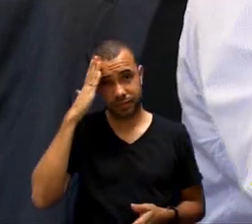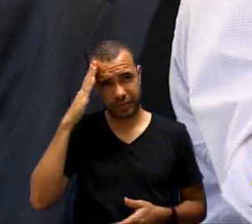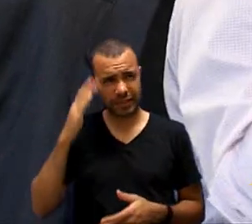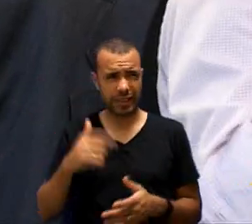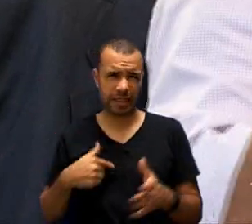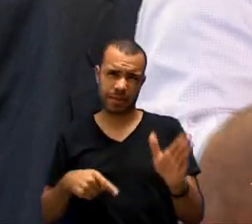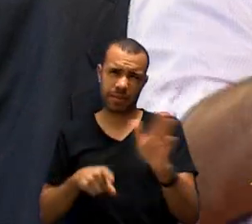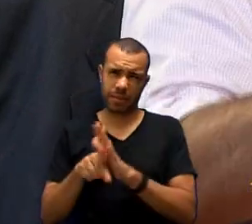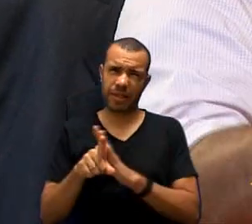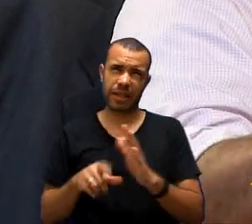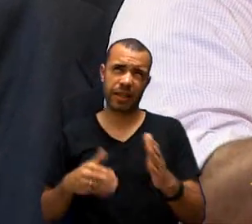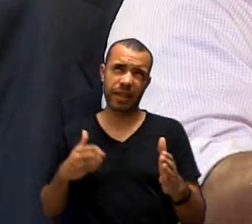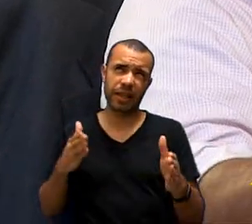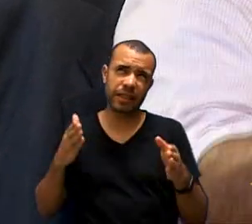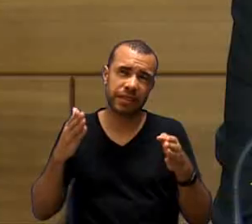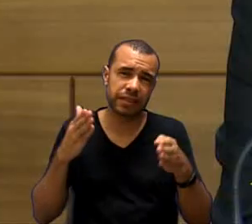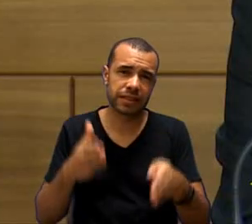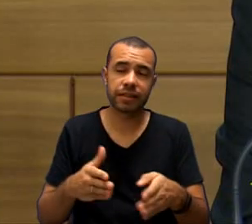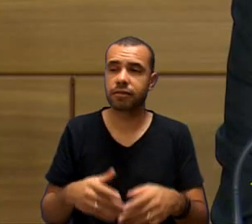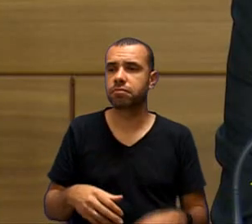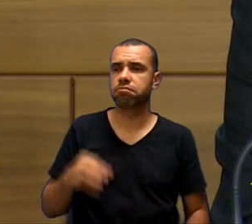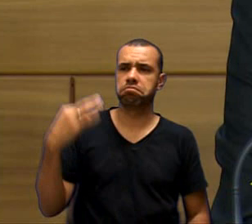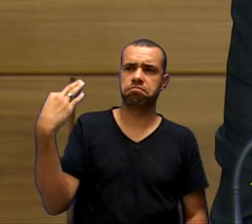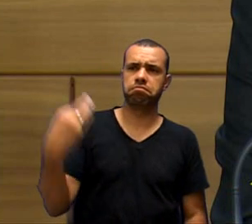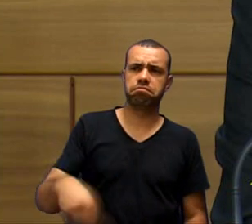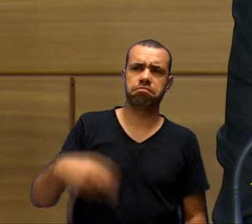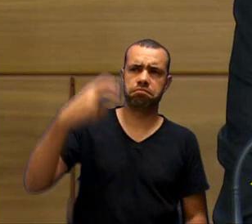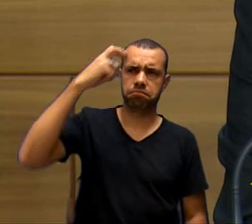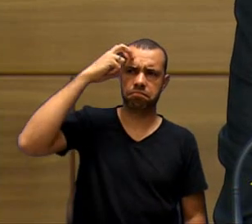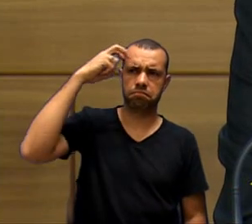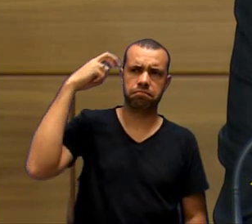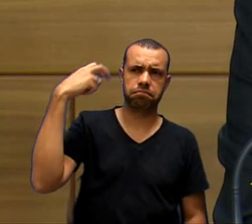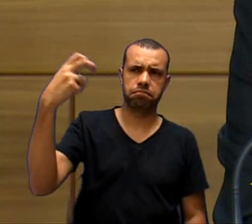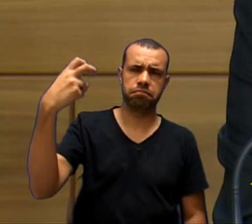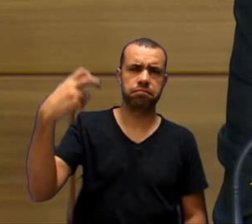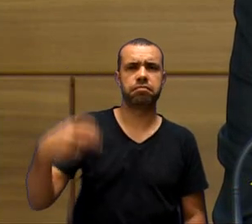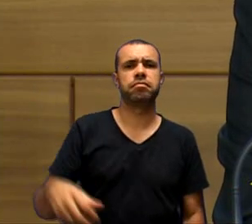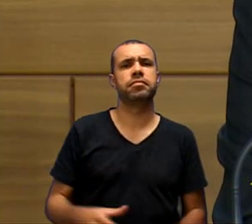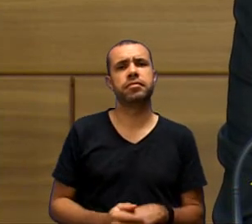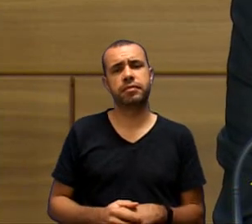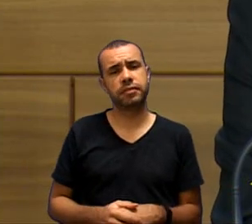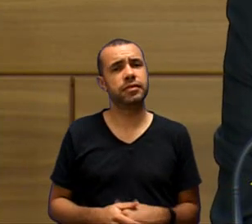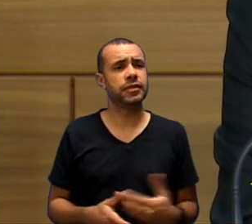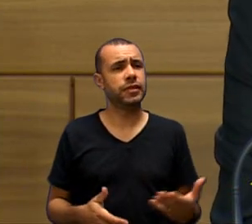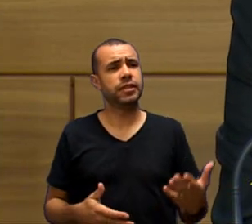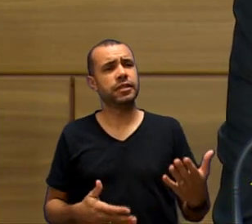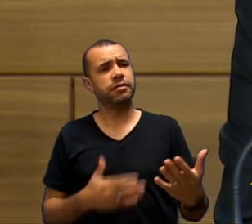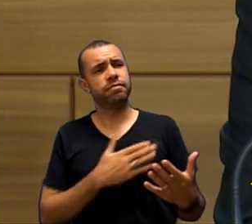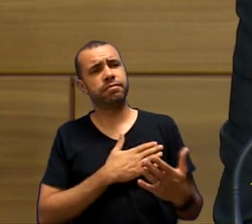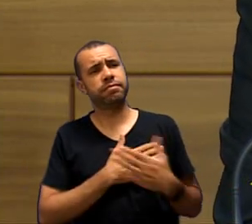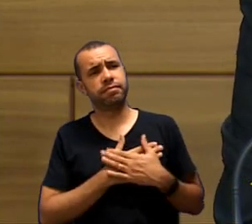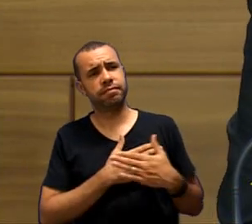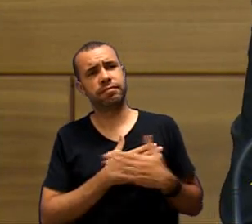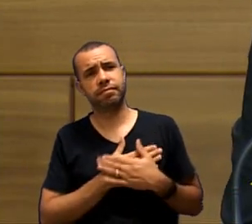chegar nisso. Muito inteligente. Eu quero, saudando o nosso colega Regalado,